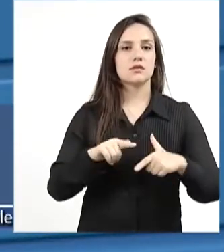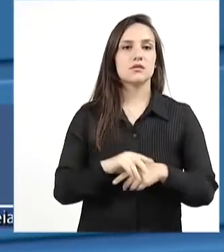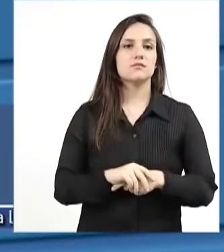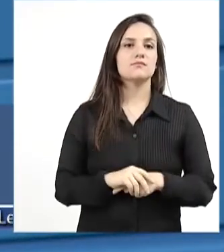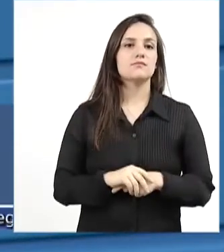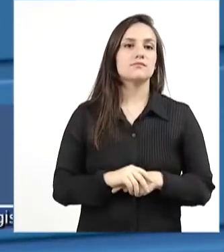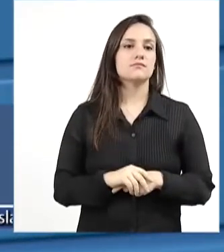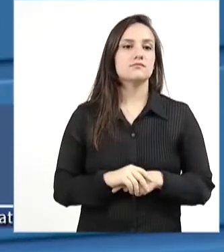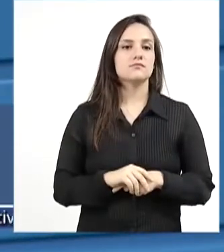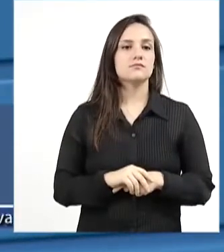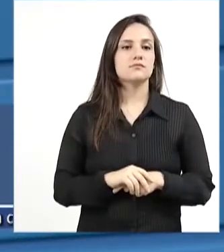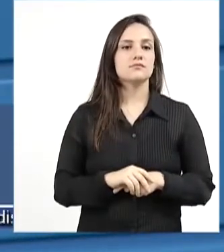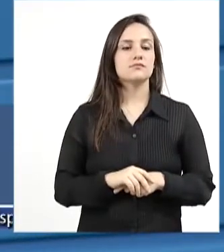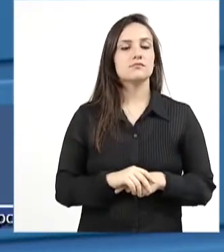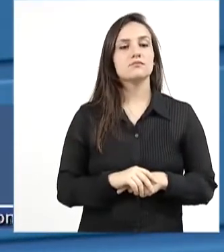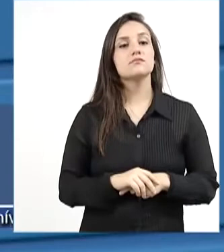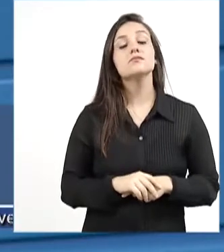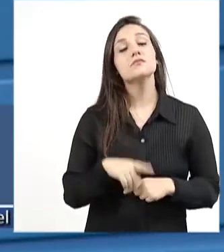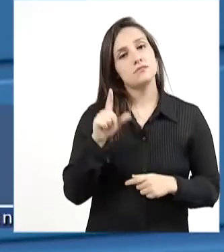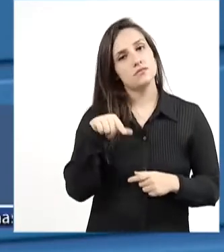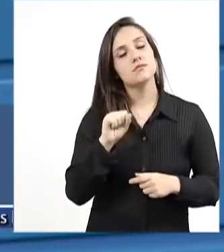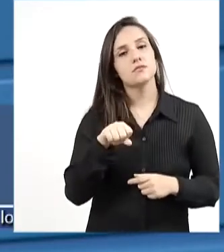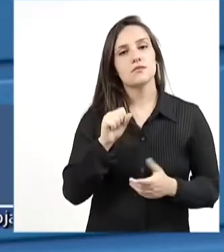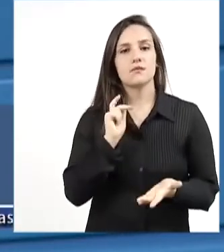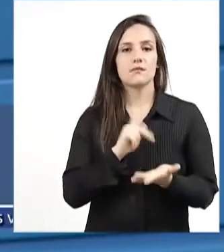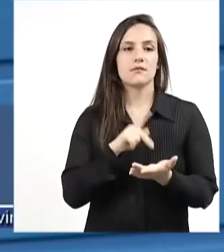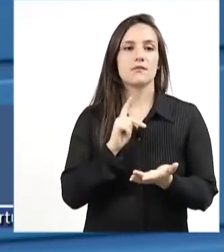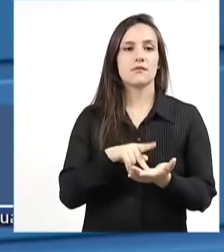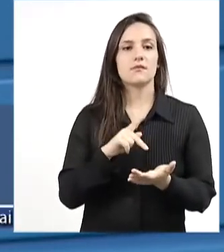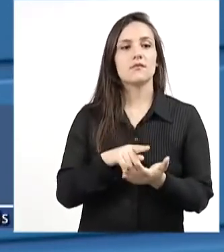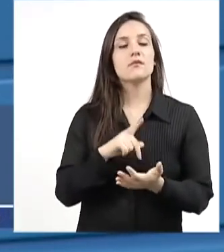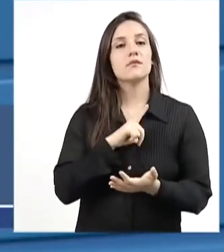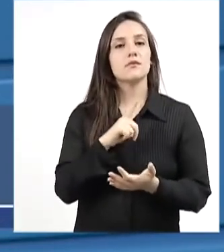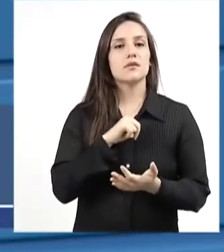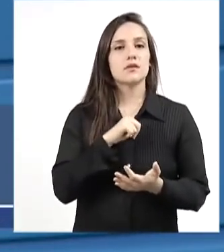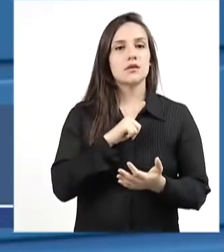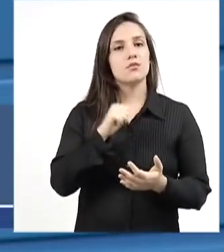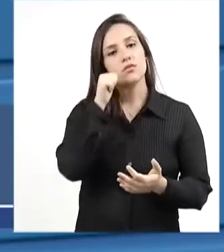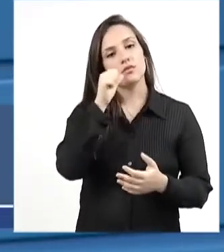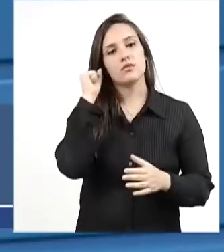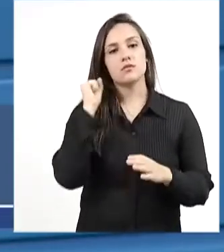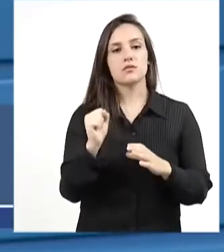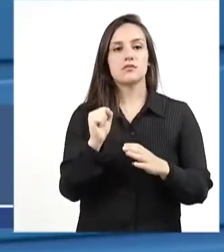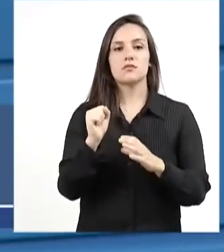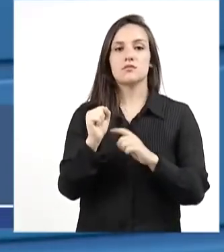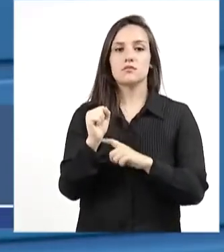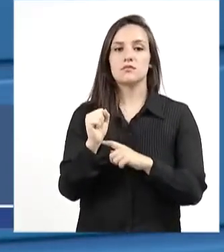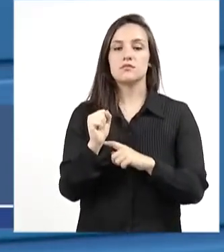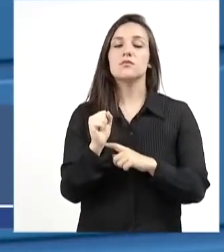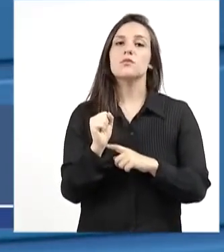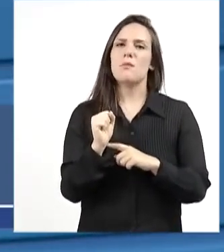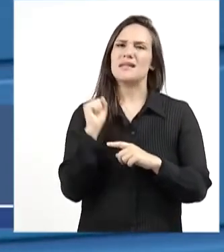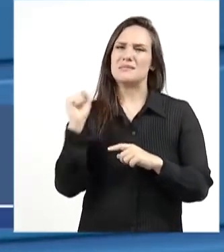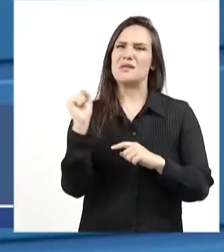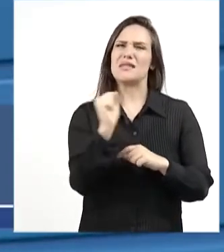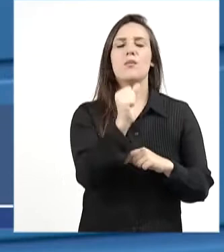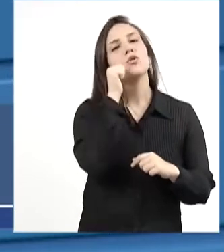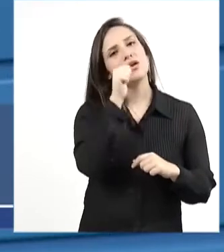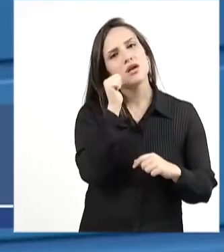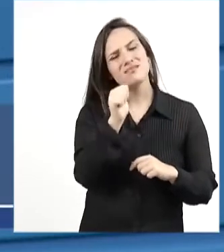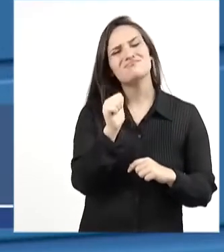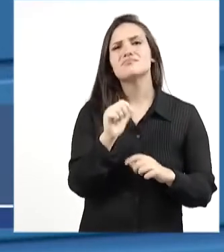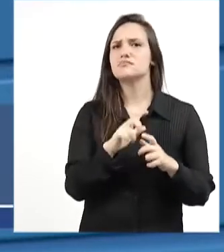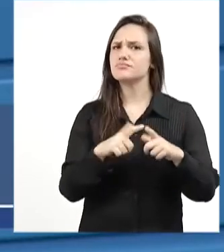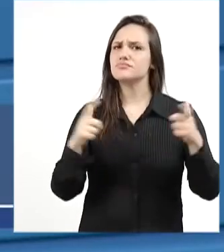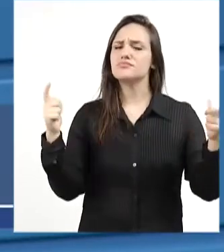Essa questão do feminicídio é muito grande, tanto é que nós começamos a fazer um trabalho e hoje, junto com a DEPOL, nós estamos trabalhando e realizando,